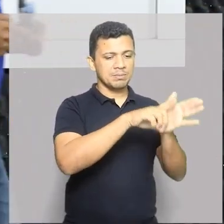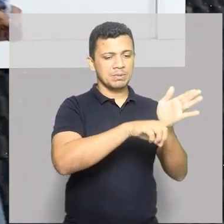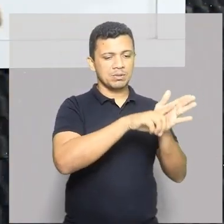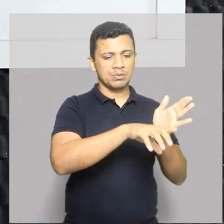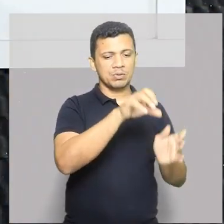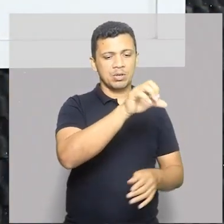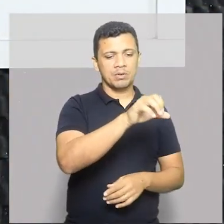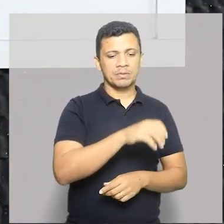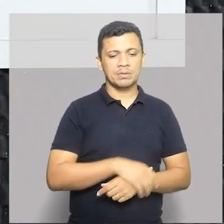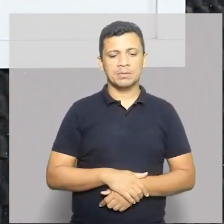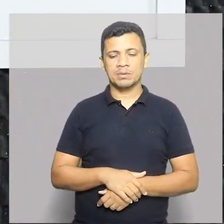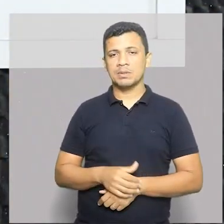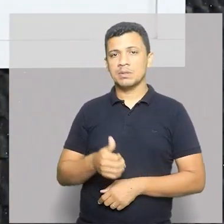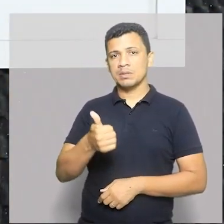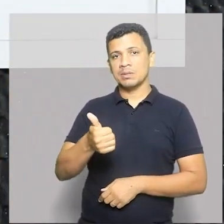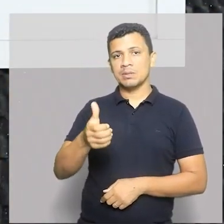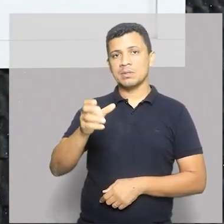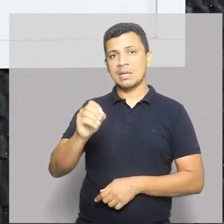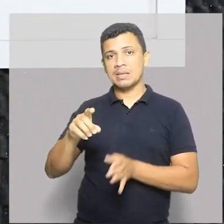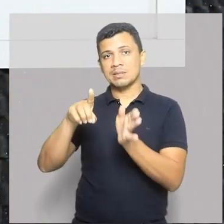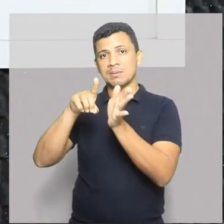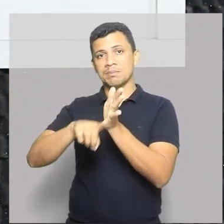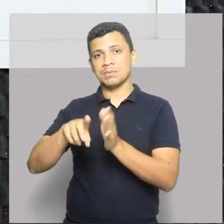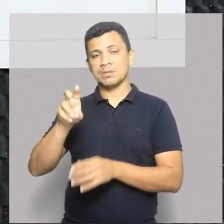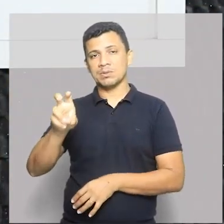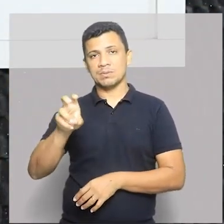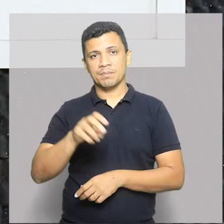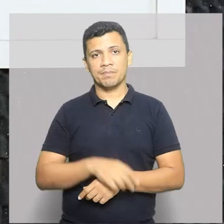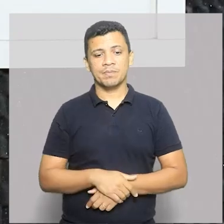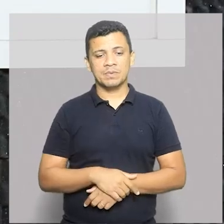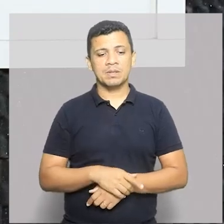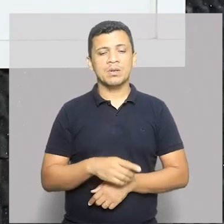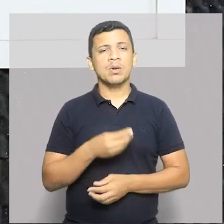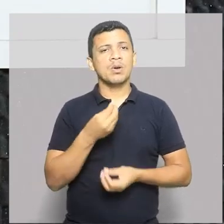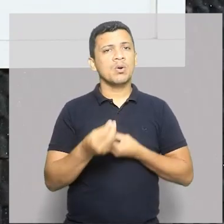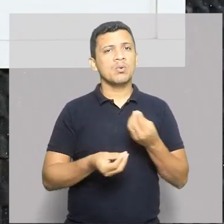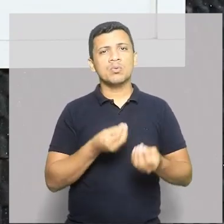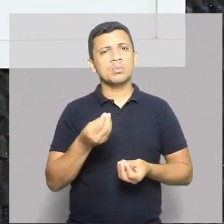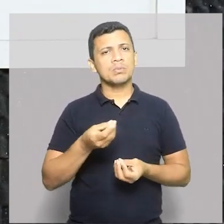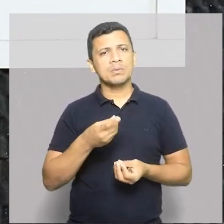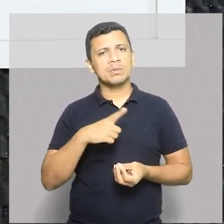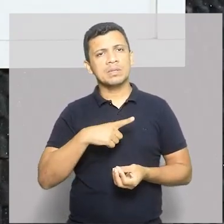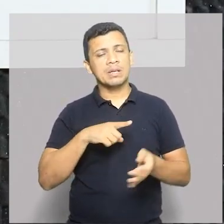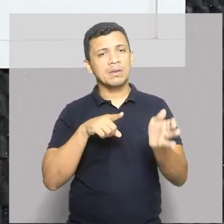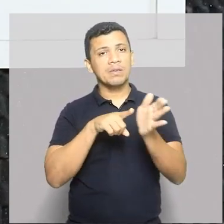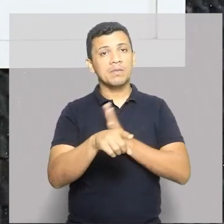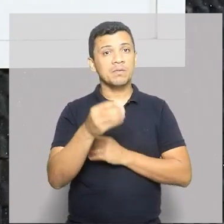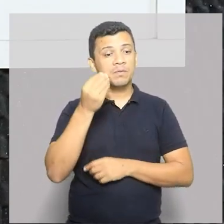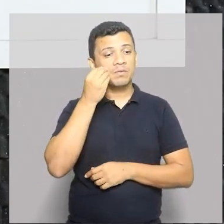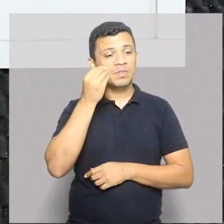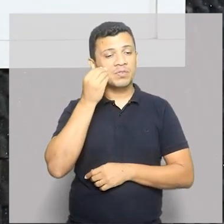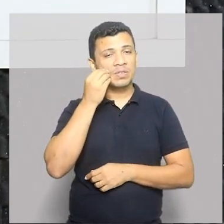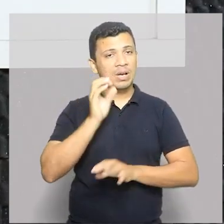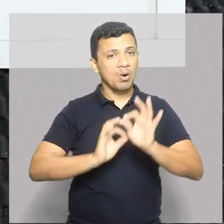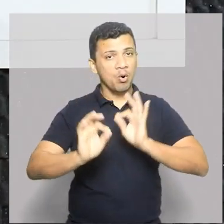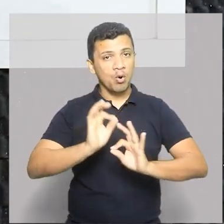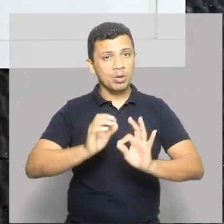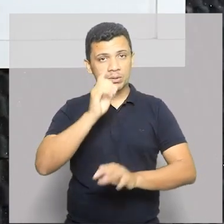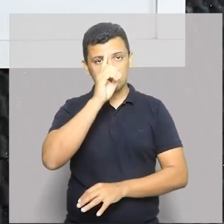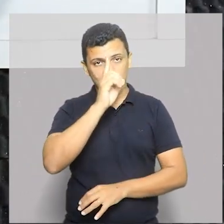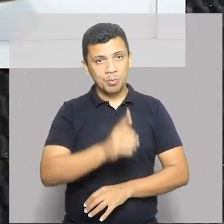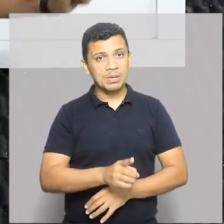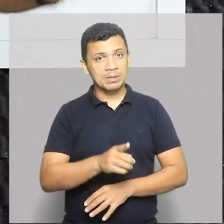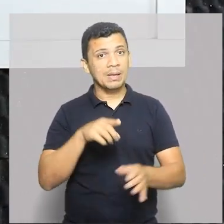a outra medidazinha lá 10 elevado a menos 5. Então, quando vocês estiverem trabalhando com essas questões, tem que verificar a ordem de comando. Olha a nossa ordem de comando, é a